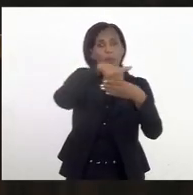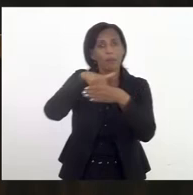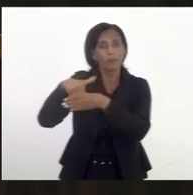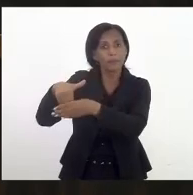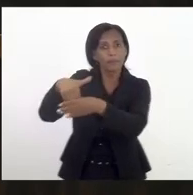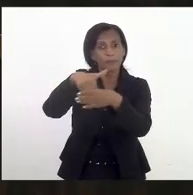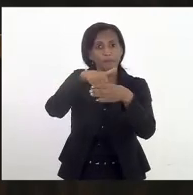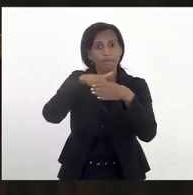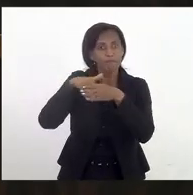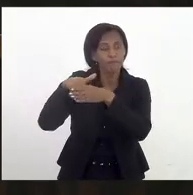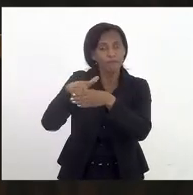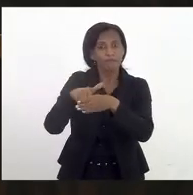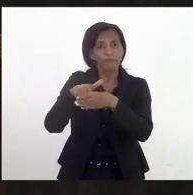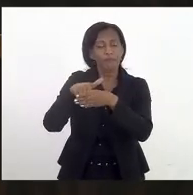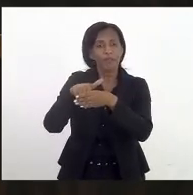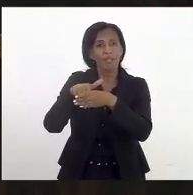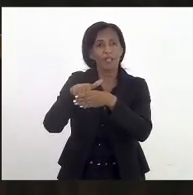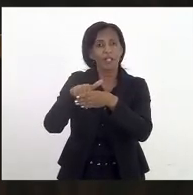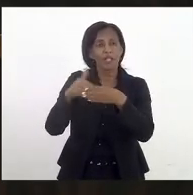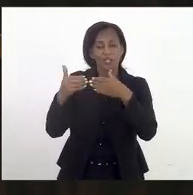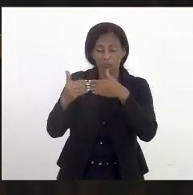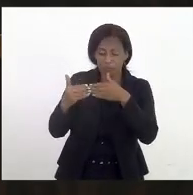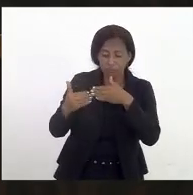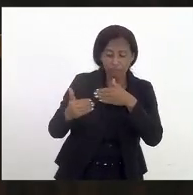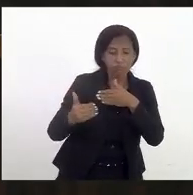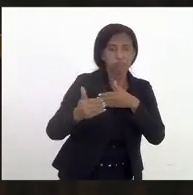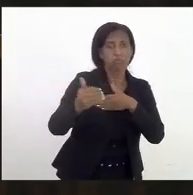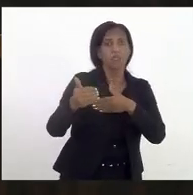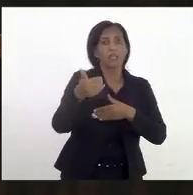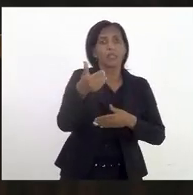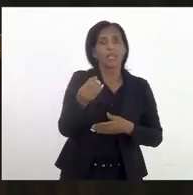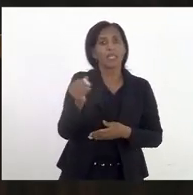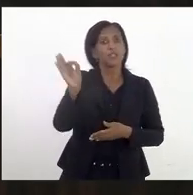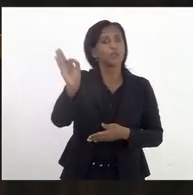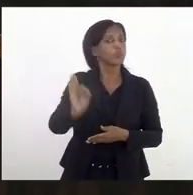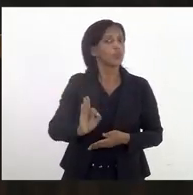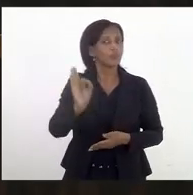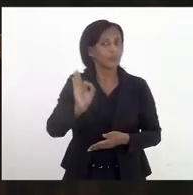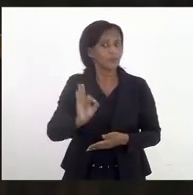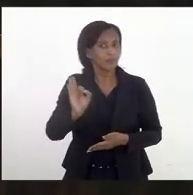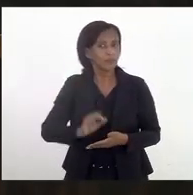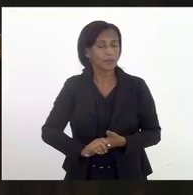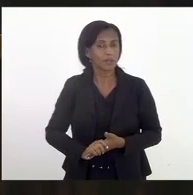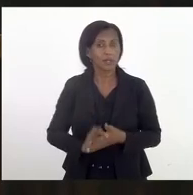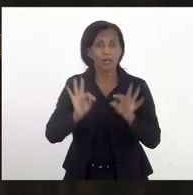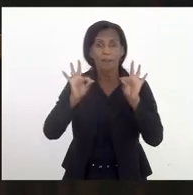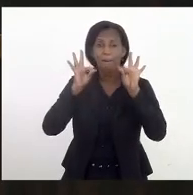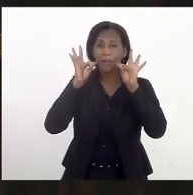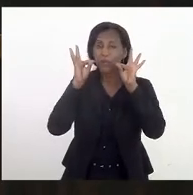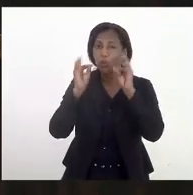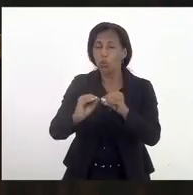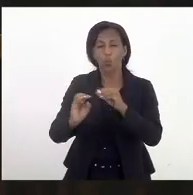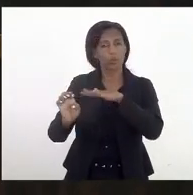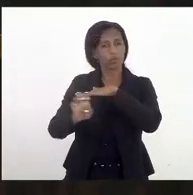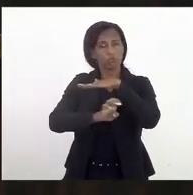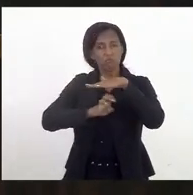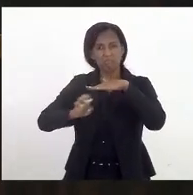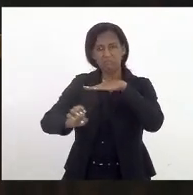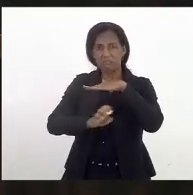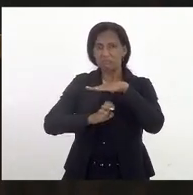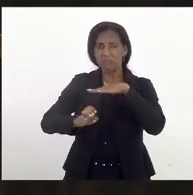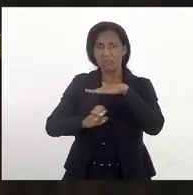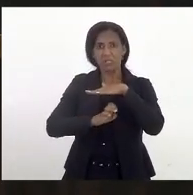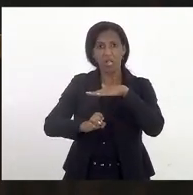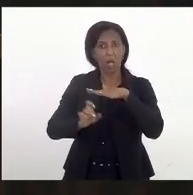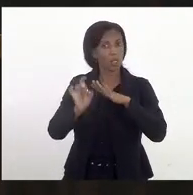o fef e estendemos os 10 porcento e para todas as empresas não